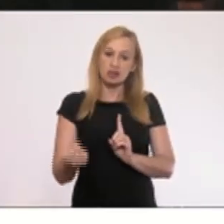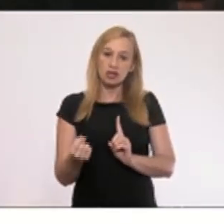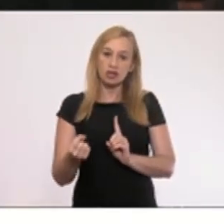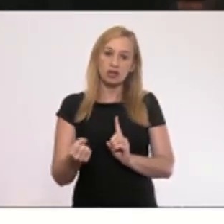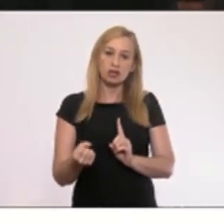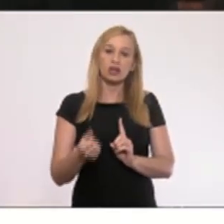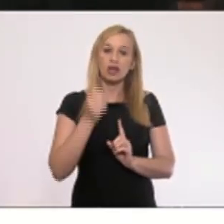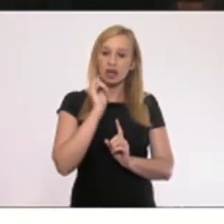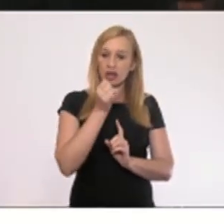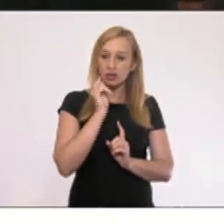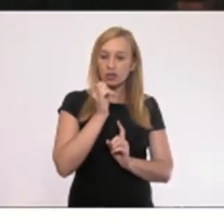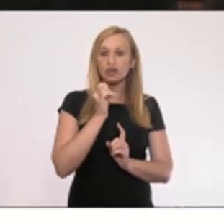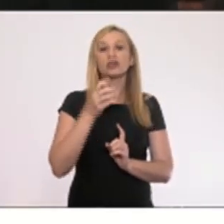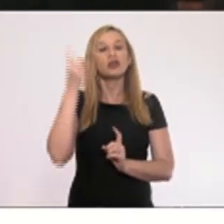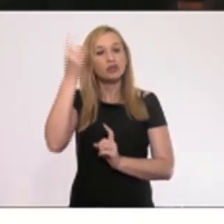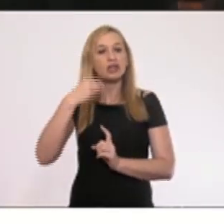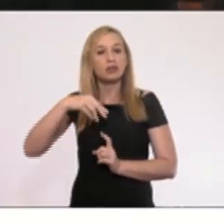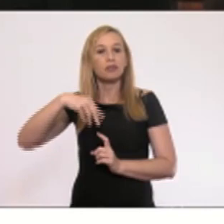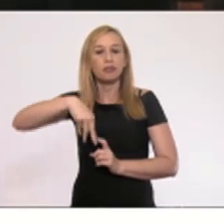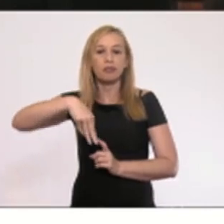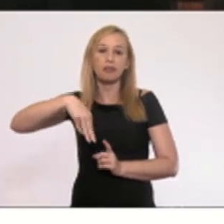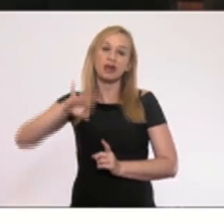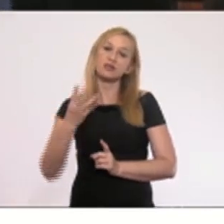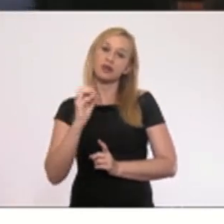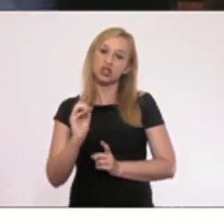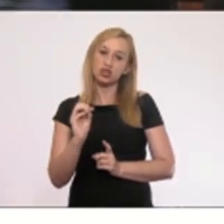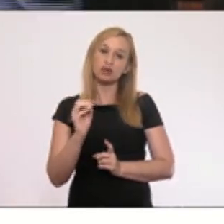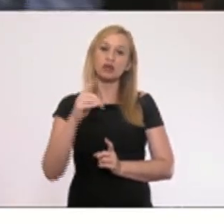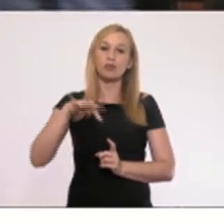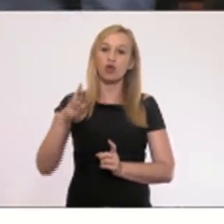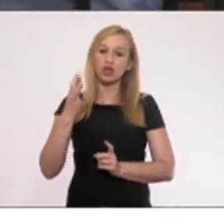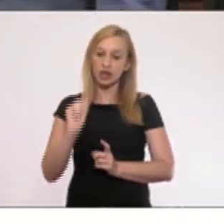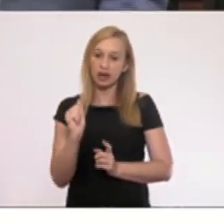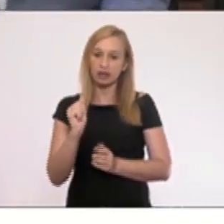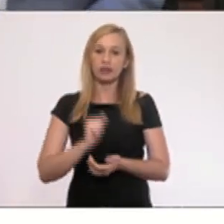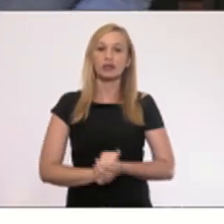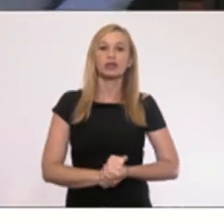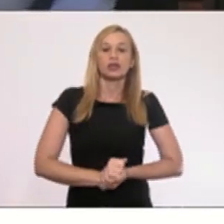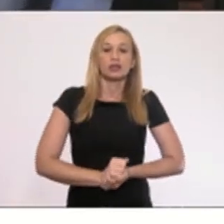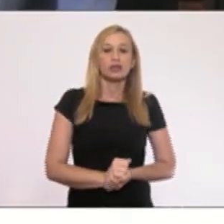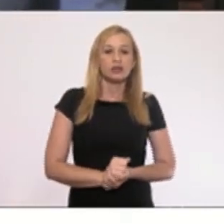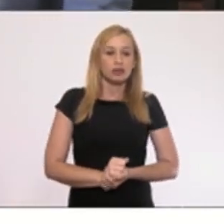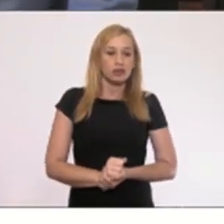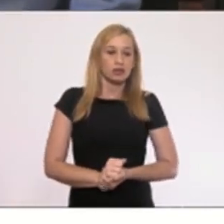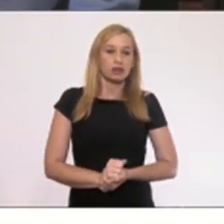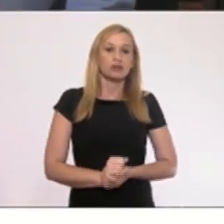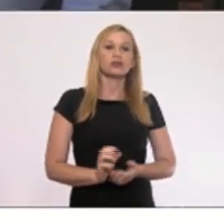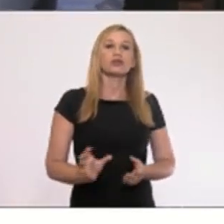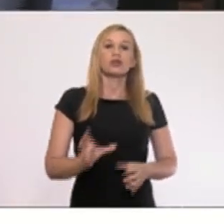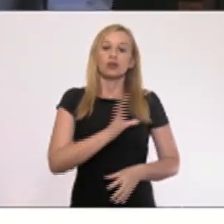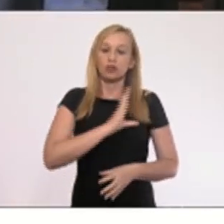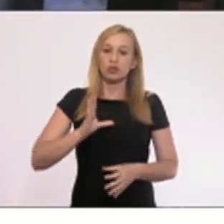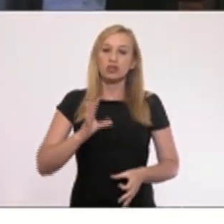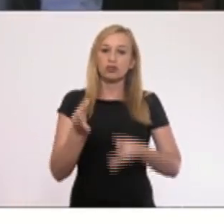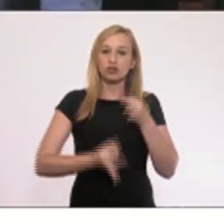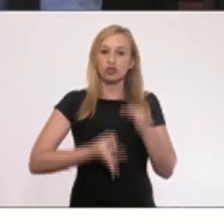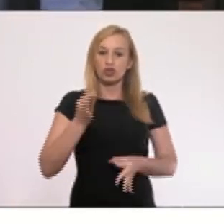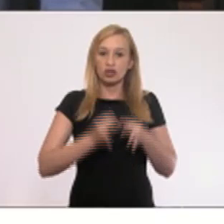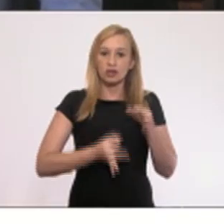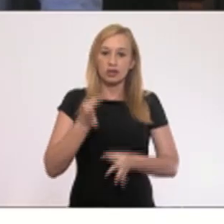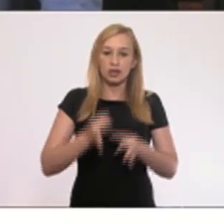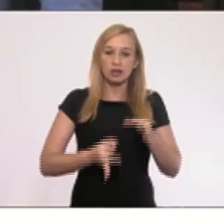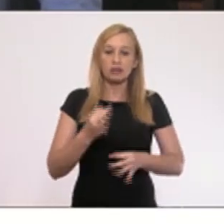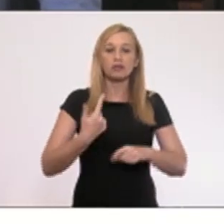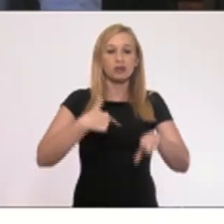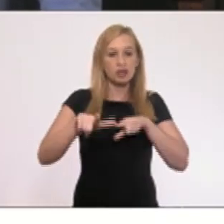favorável. Relatores, deputados Márcio Pacheco e Mônica Francisco. Pendendo de pareceres das comissões de Constituição e Justiça,